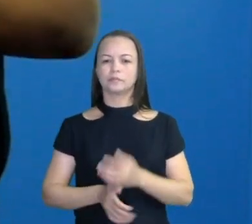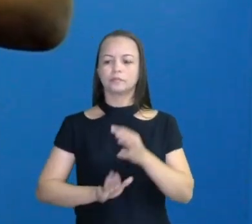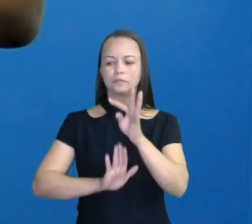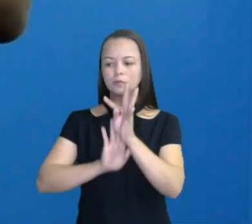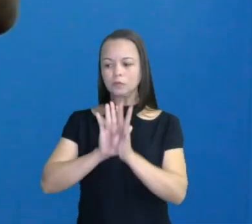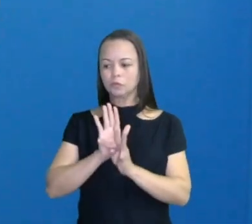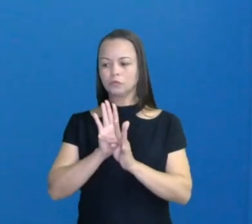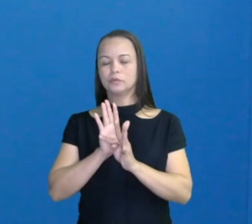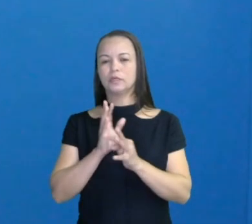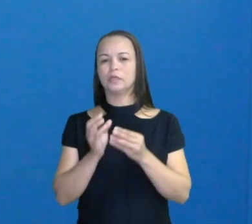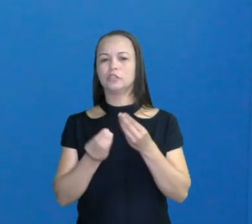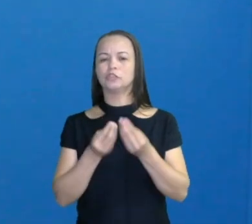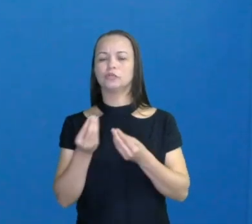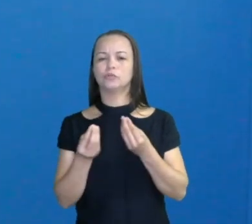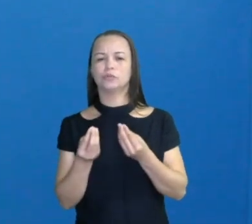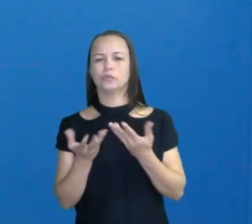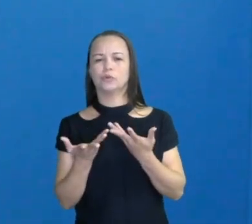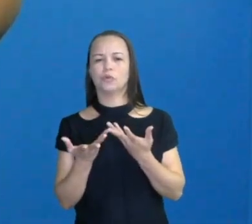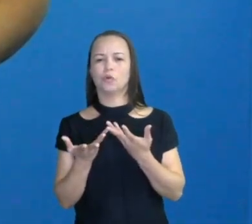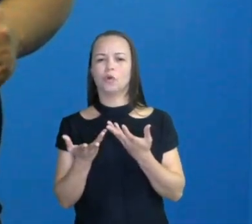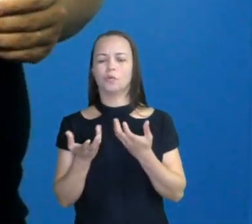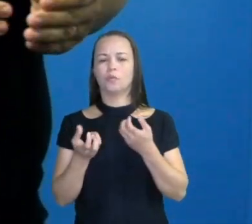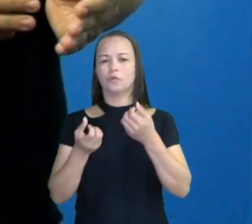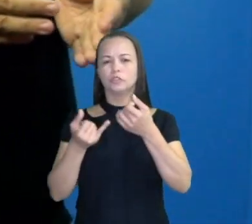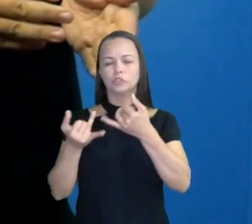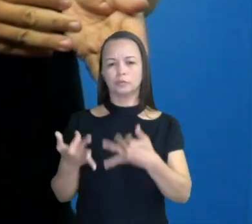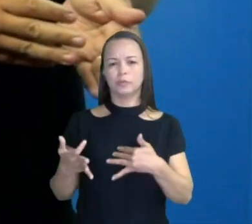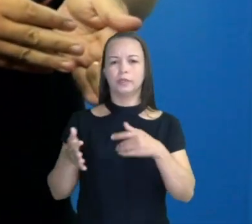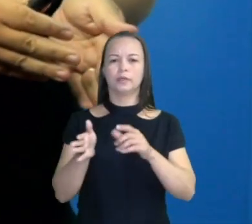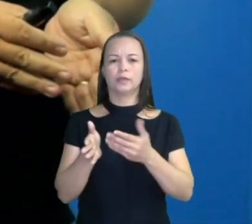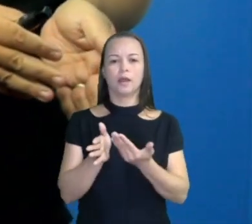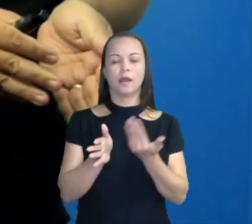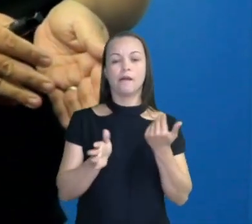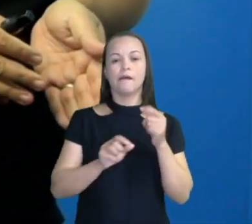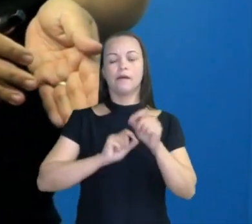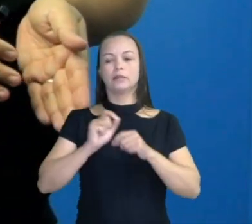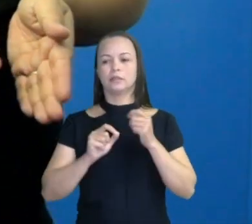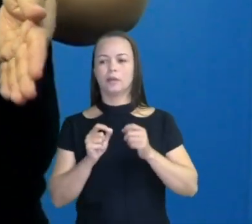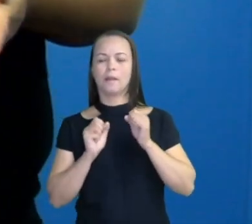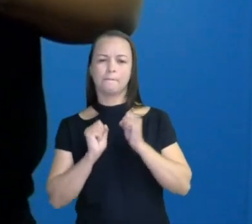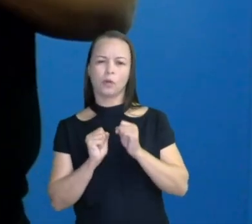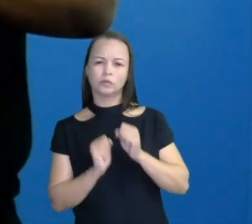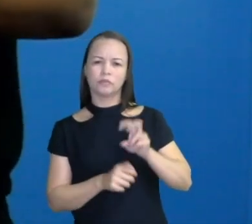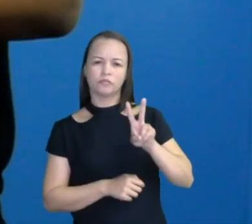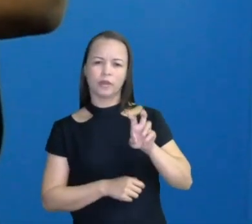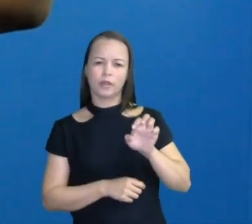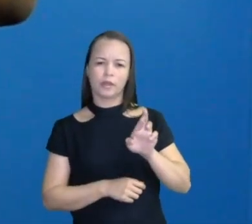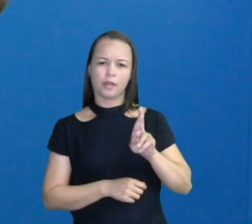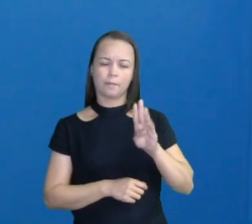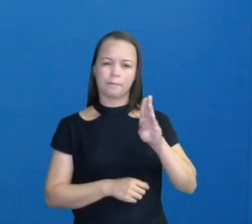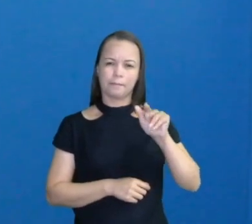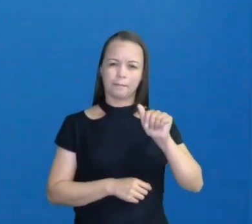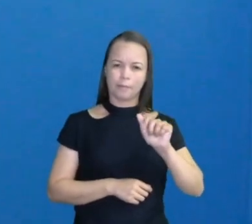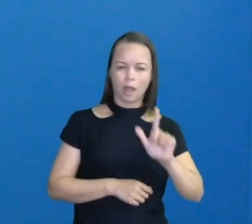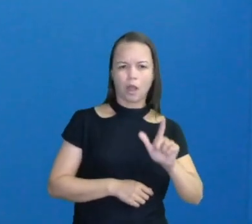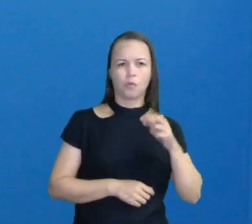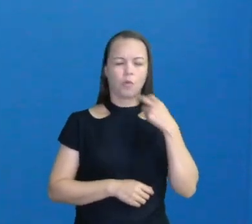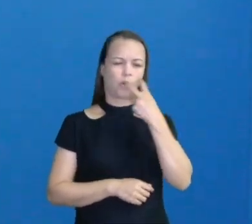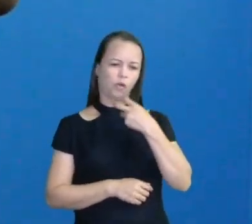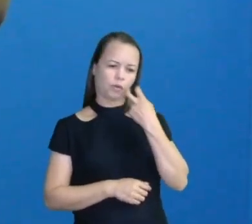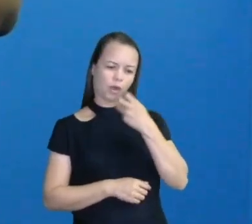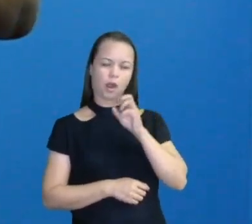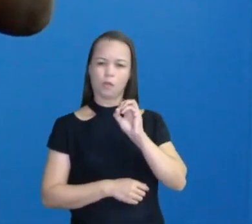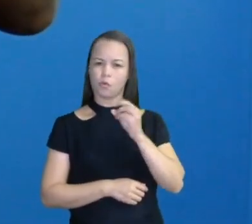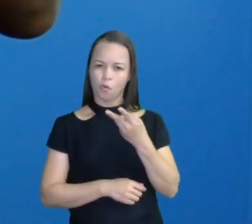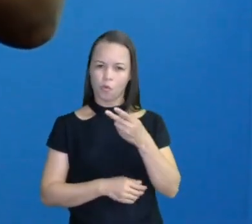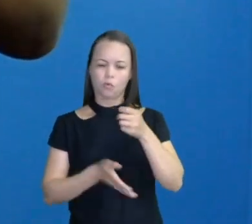texto, como dito no período anterior, ele pode ser verbal, oral ou